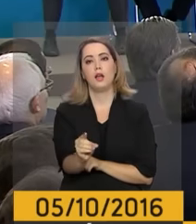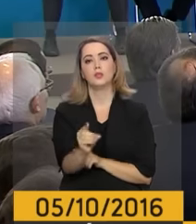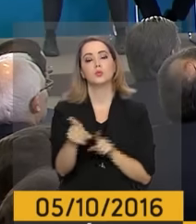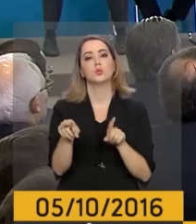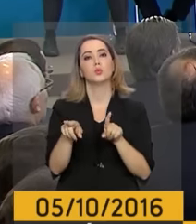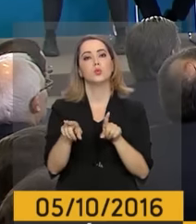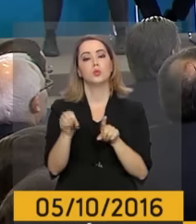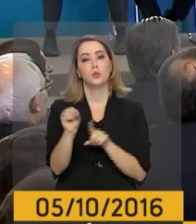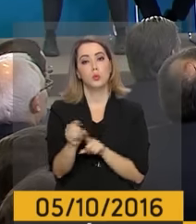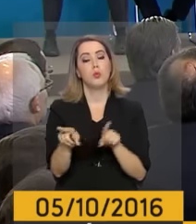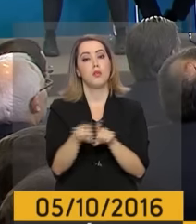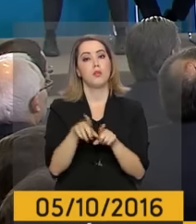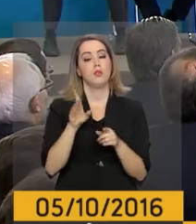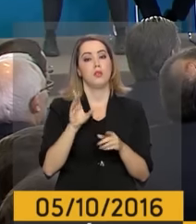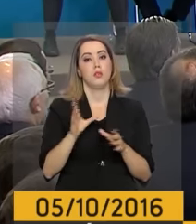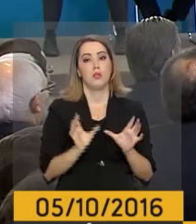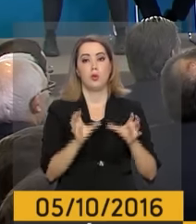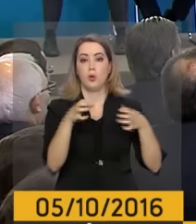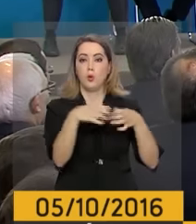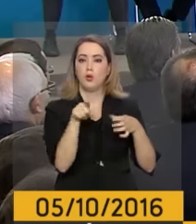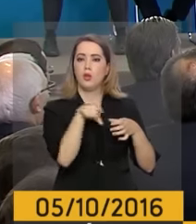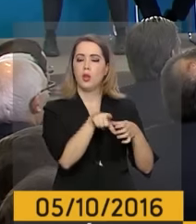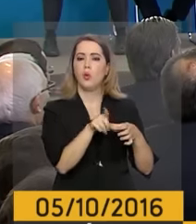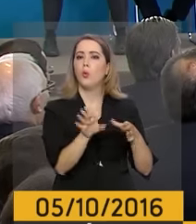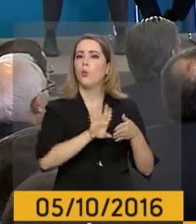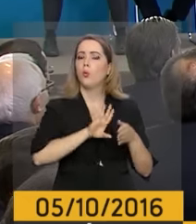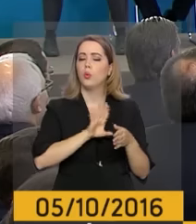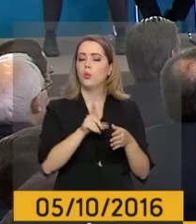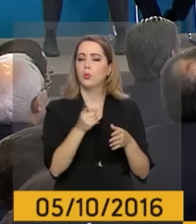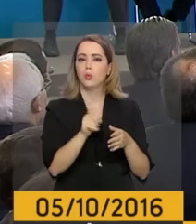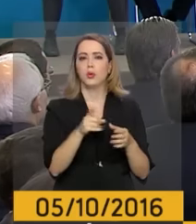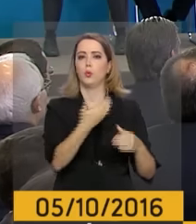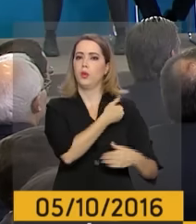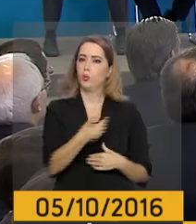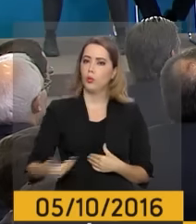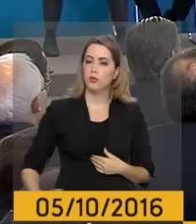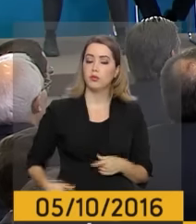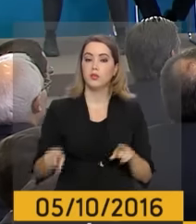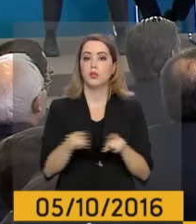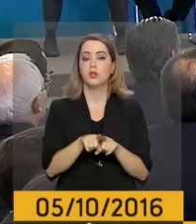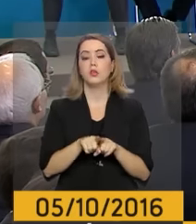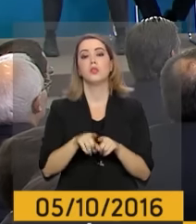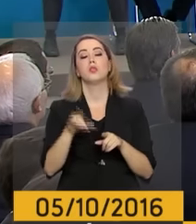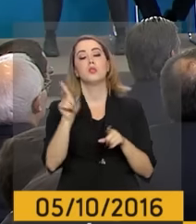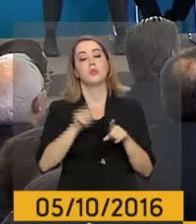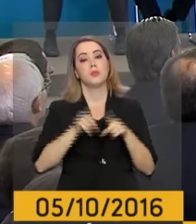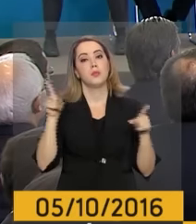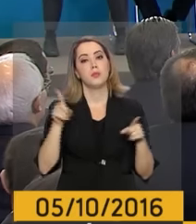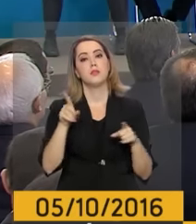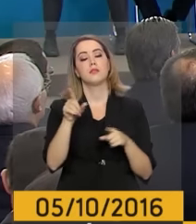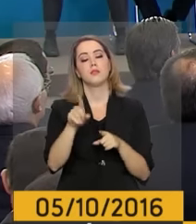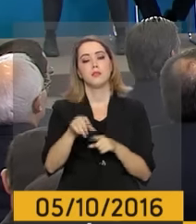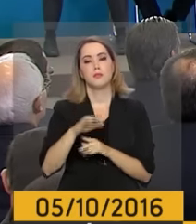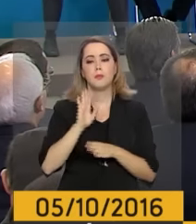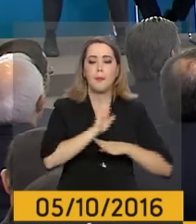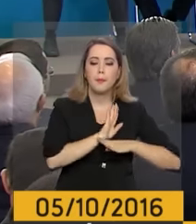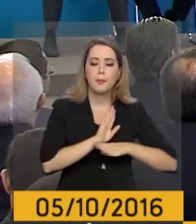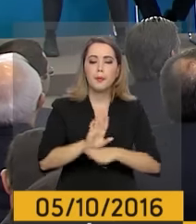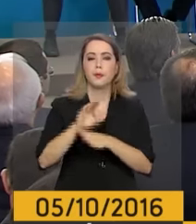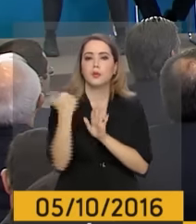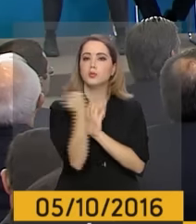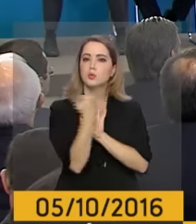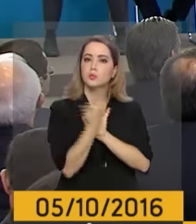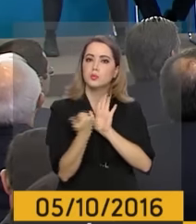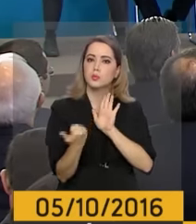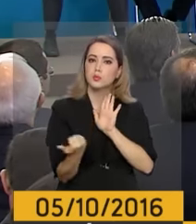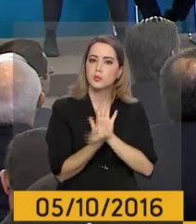é a instituição não governamental, é uma fundação que é a principal apoiadora hoje no Brasil dos programas